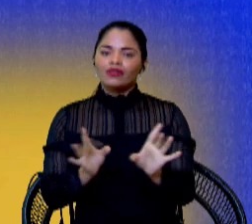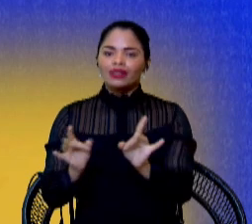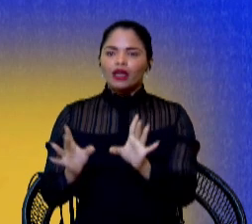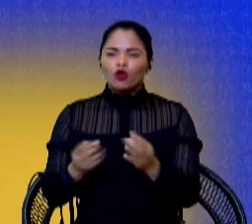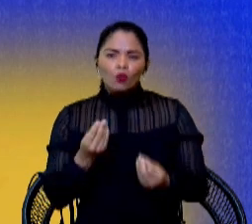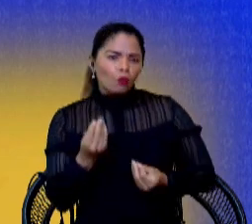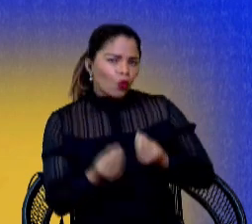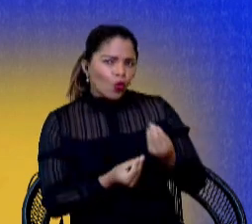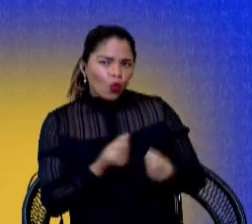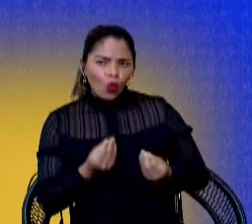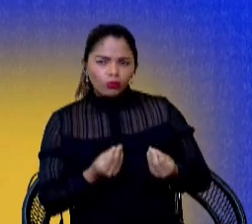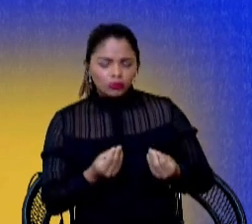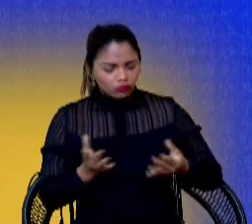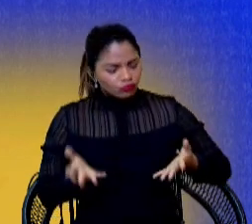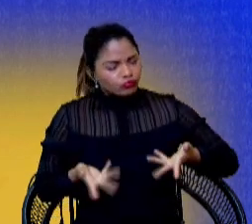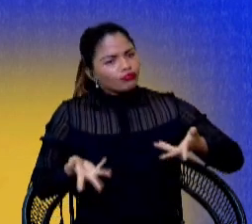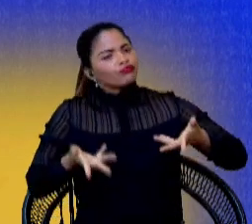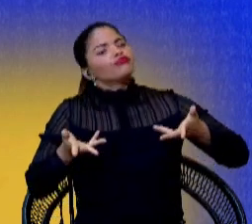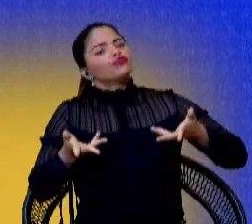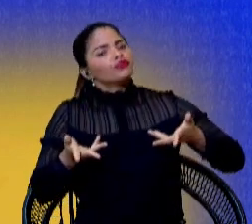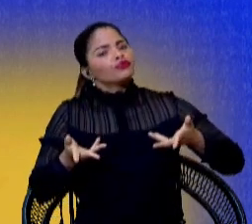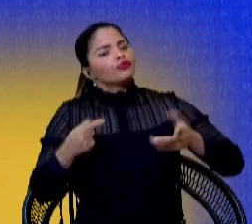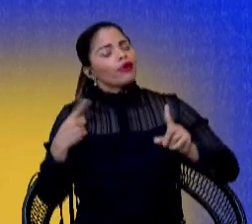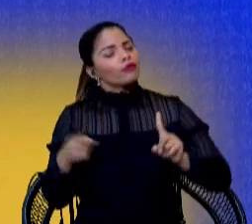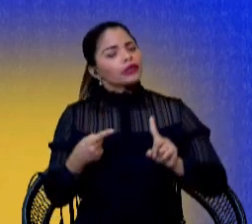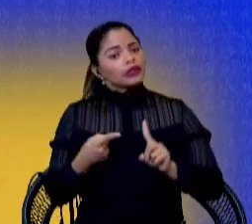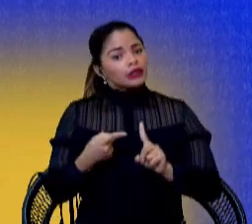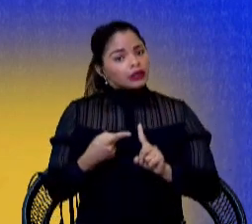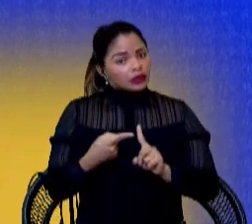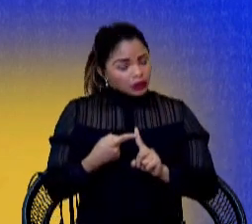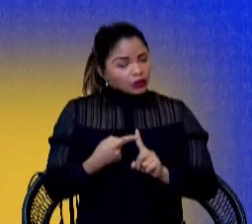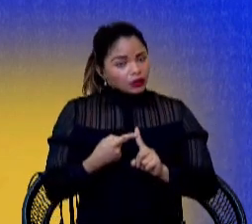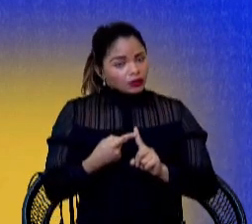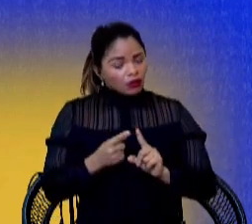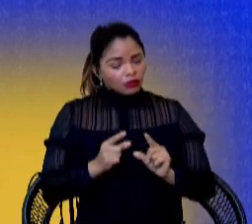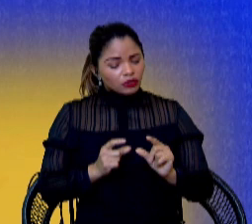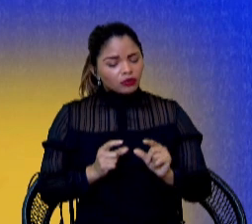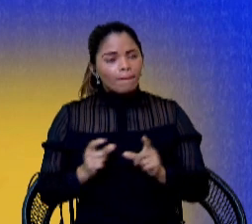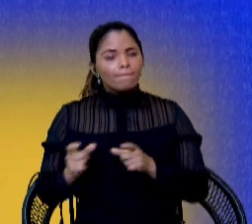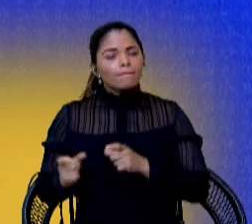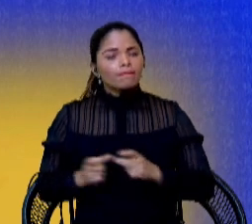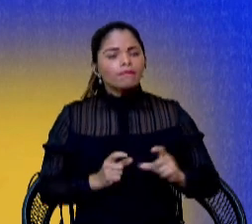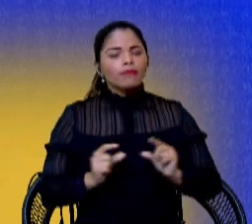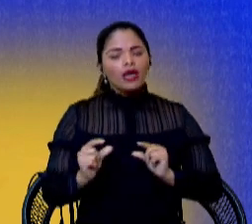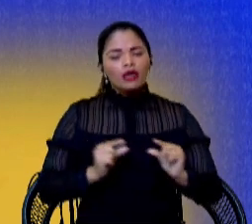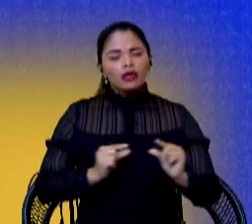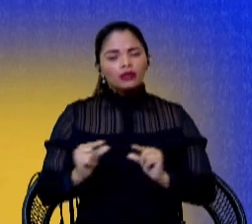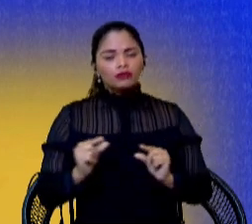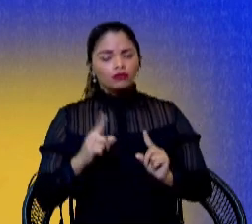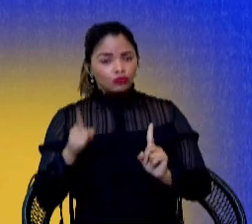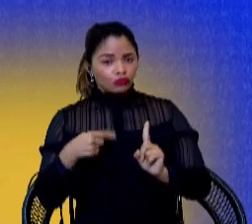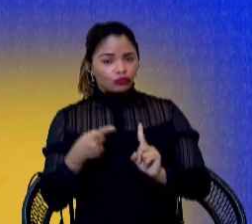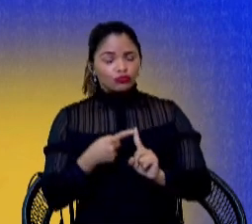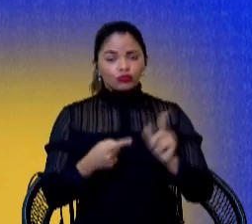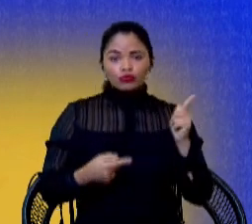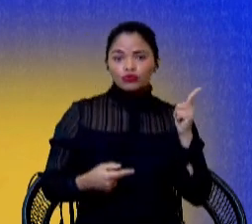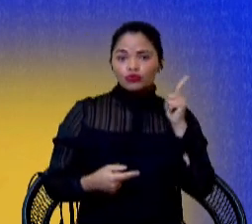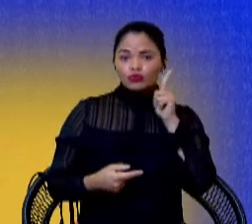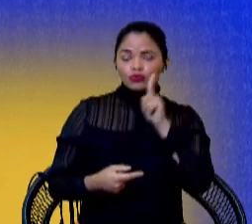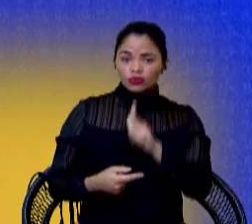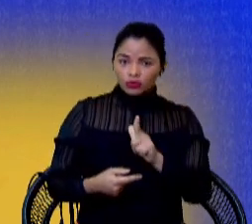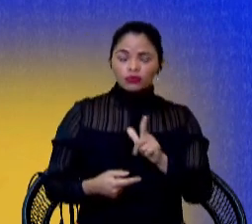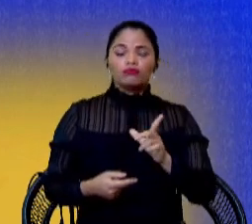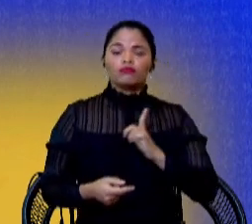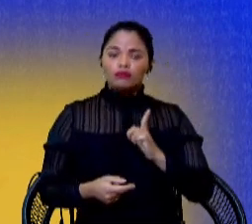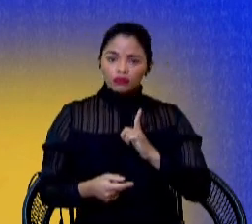gente sustenta esse objetivo, né? Quais são os micro-objetivos que vão sustentar isso, né, para que eu consiga